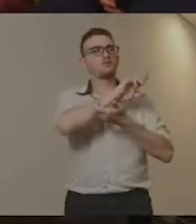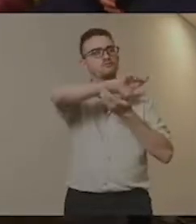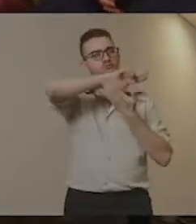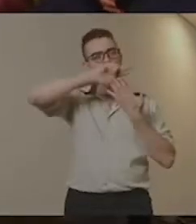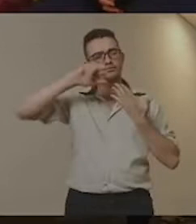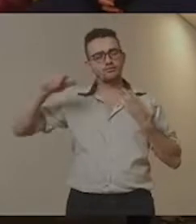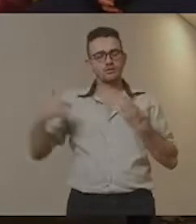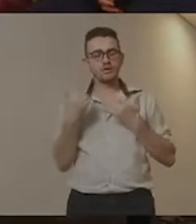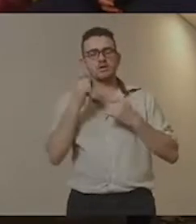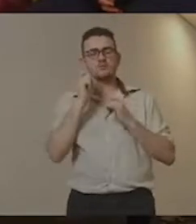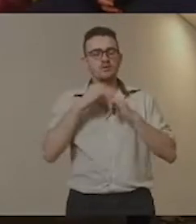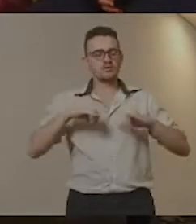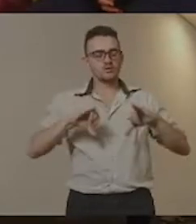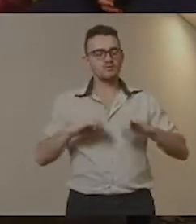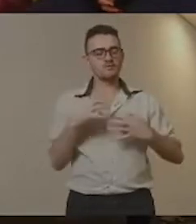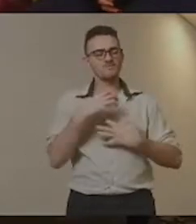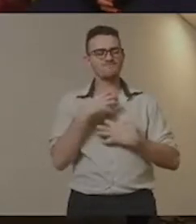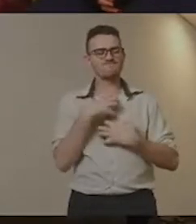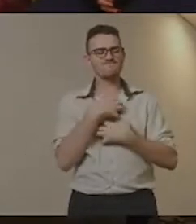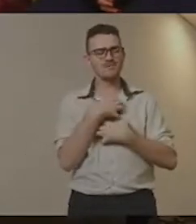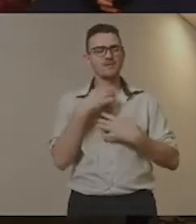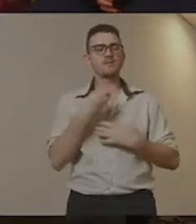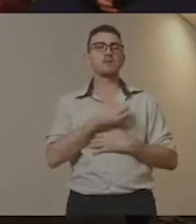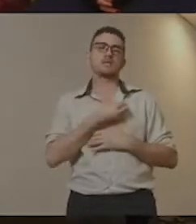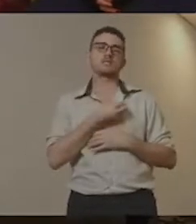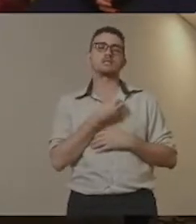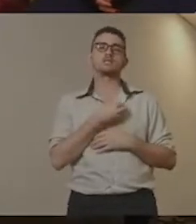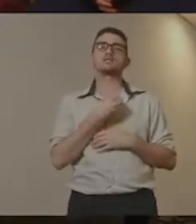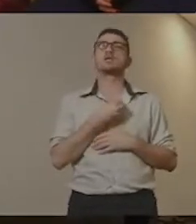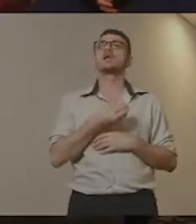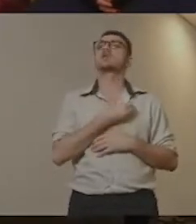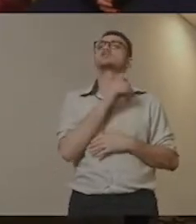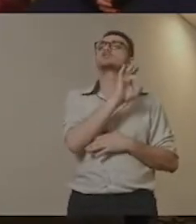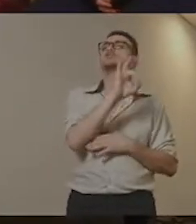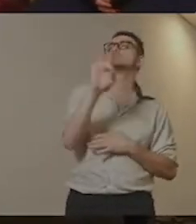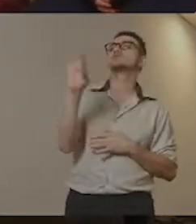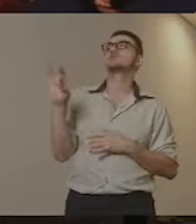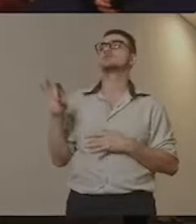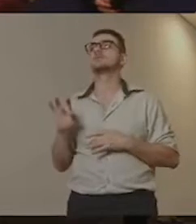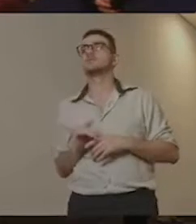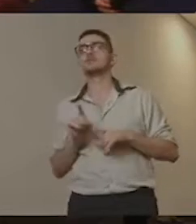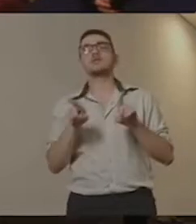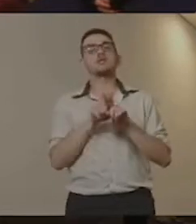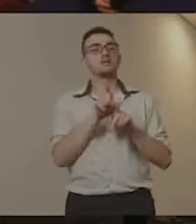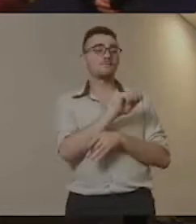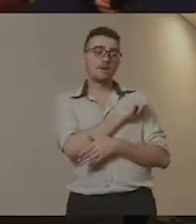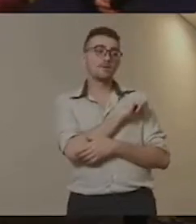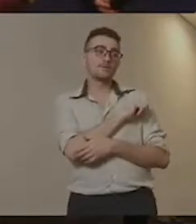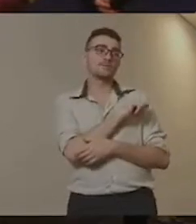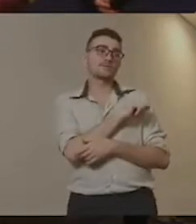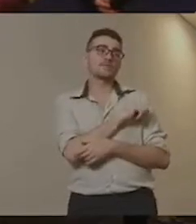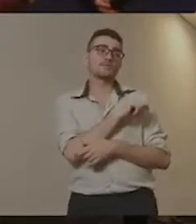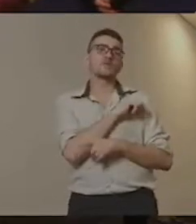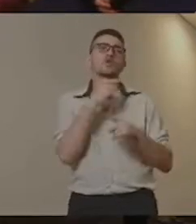um de nós, na vida dos nossos estudantes, por diferentes motivos, por lutos, pela